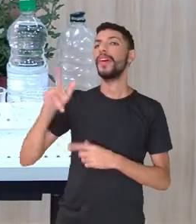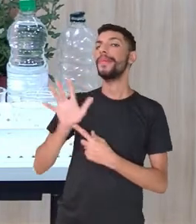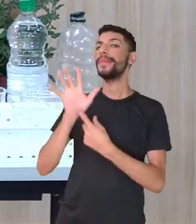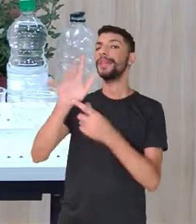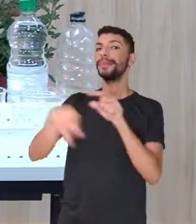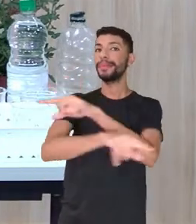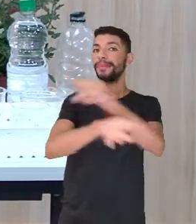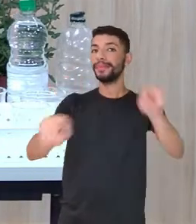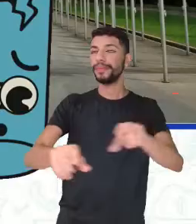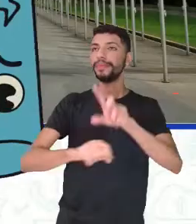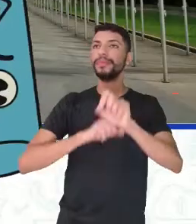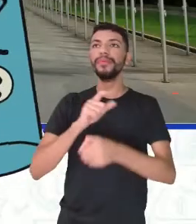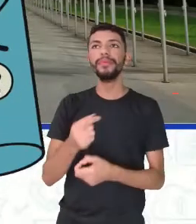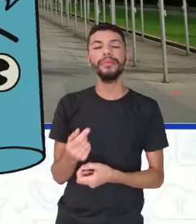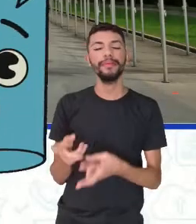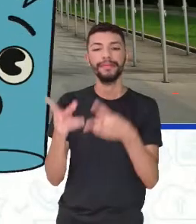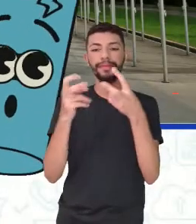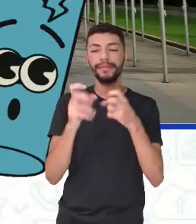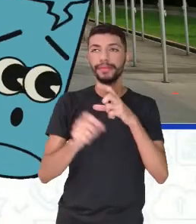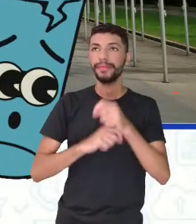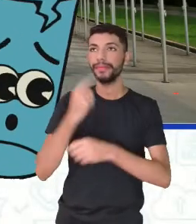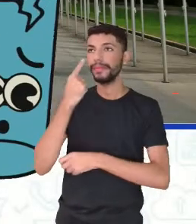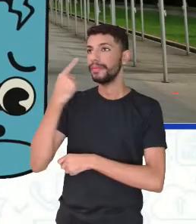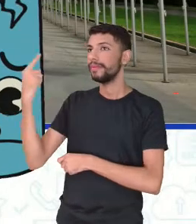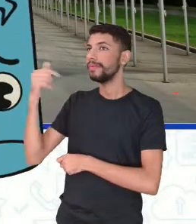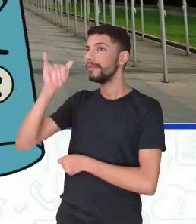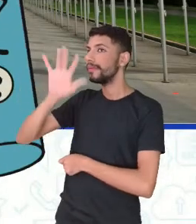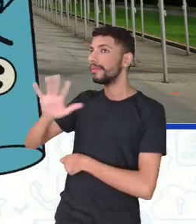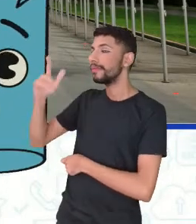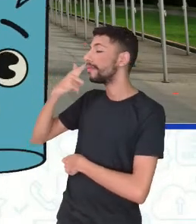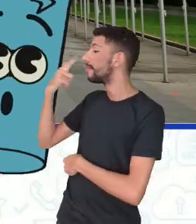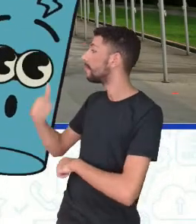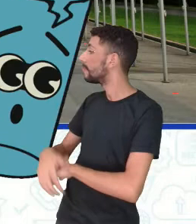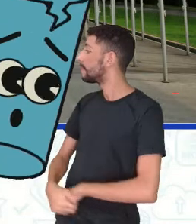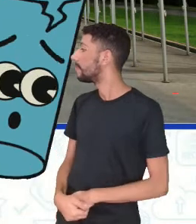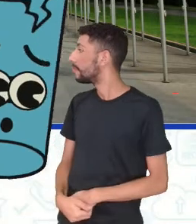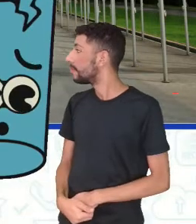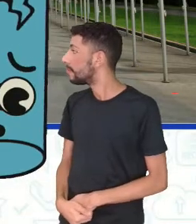trazendo para vocês. Observem bem essa imagem.